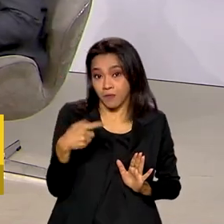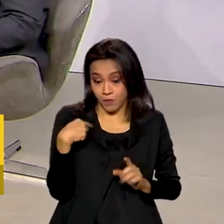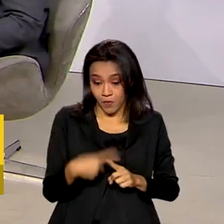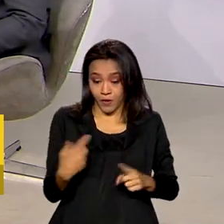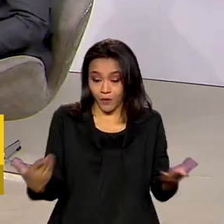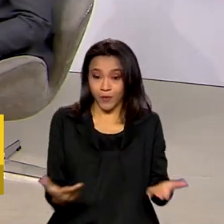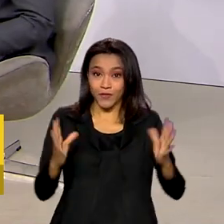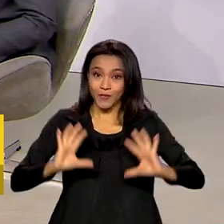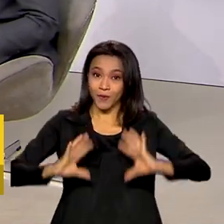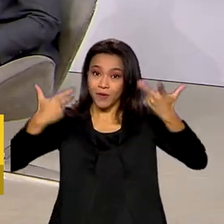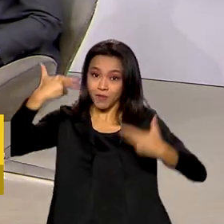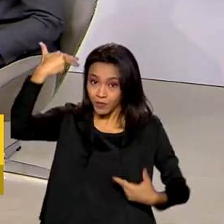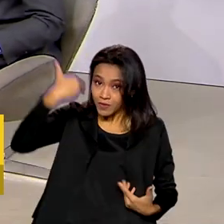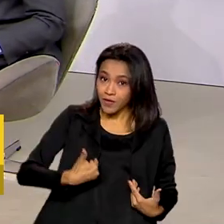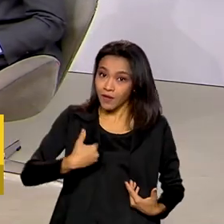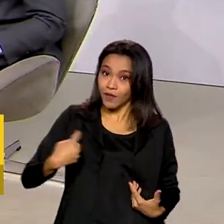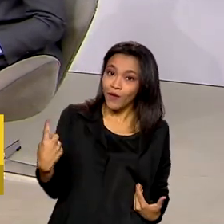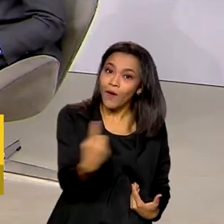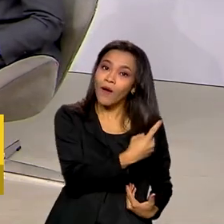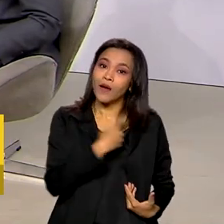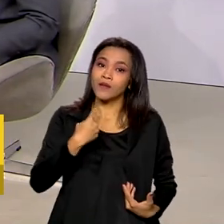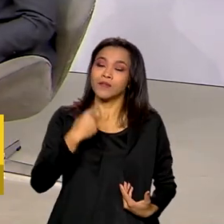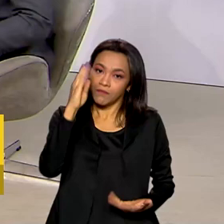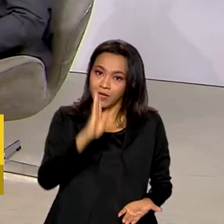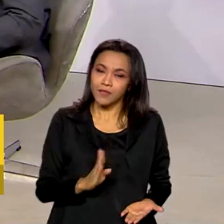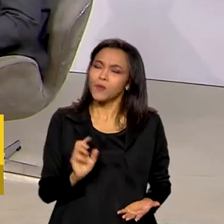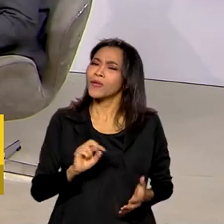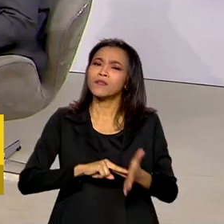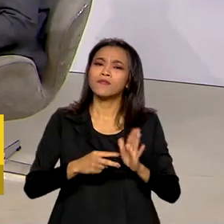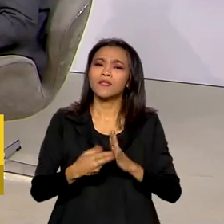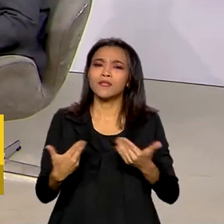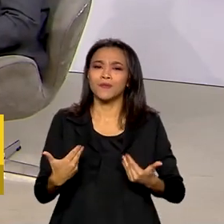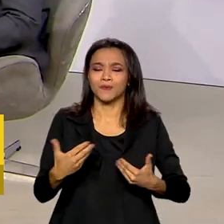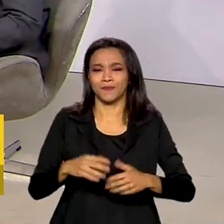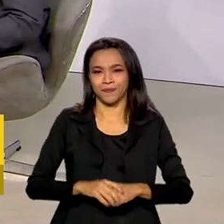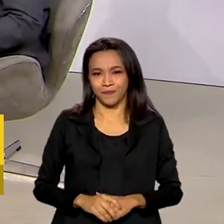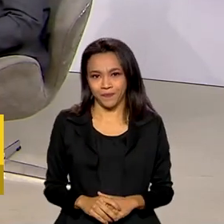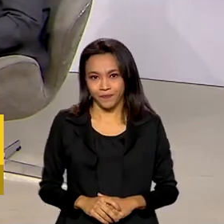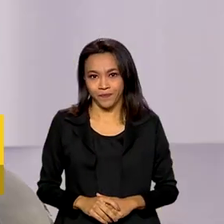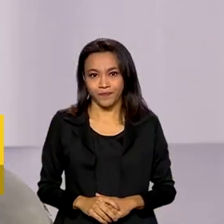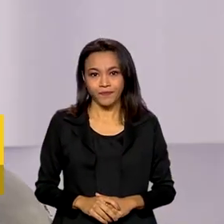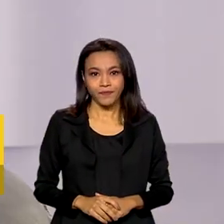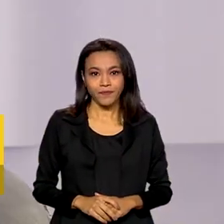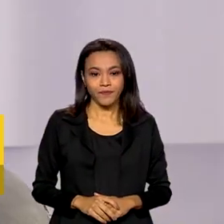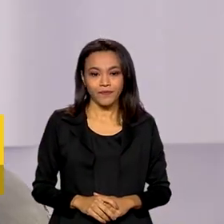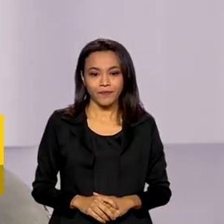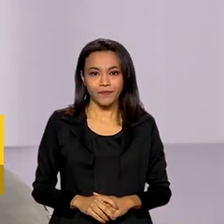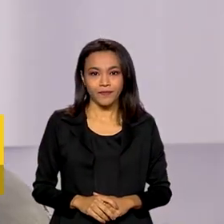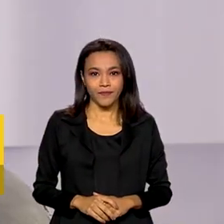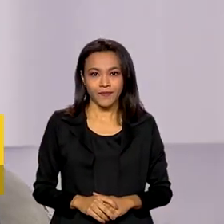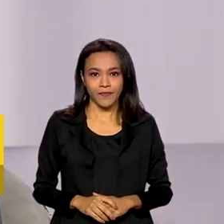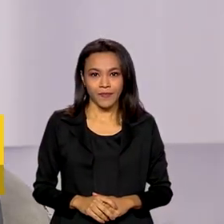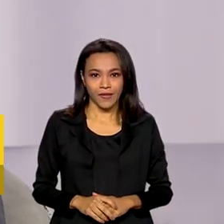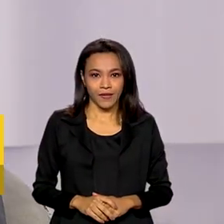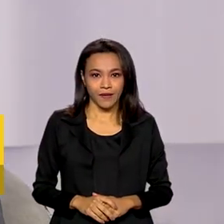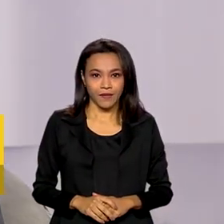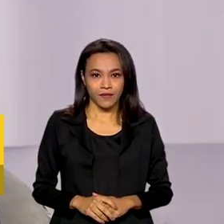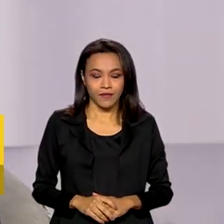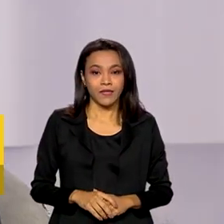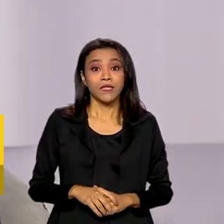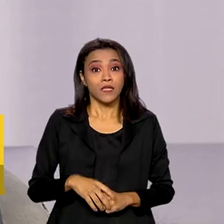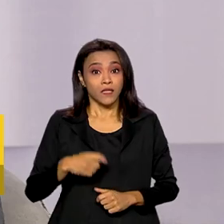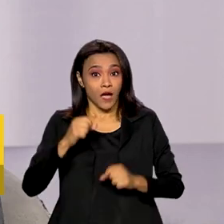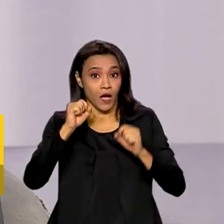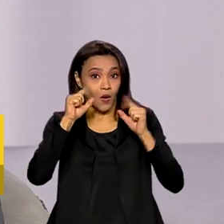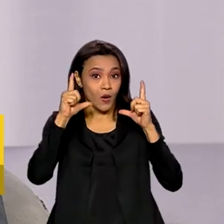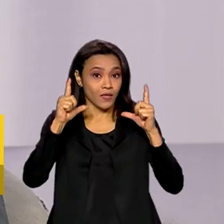o fato de sermos brasileiros, né? Exato. O que significa isso, professor? Ótima pergunta. Identidade tem muita relação com memória, né, Kate? Por exemplo, se você acorda